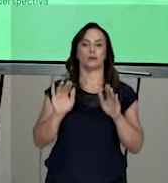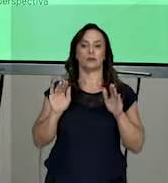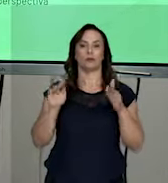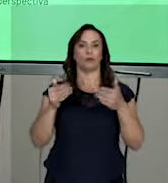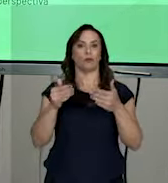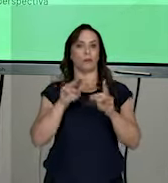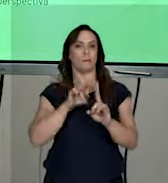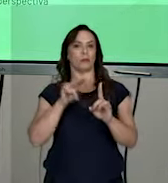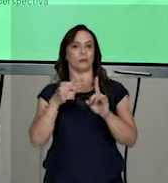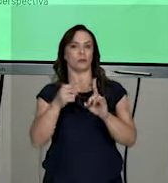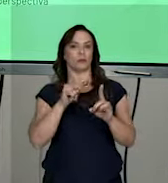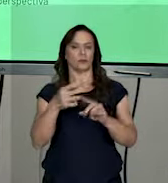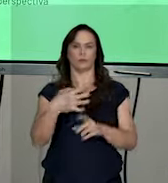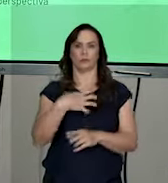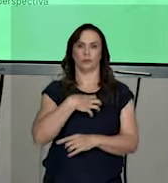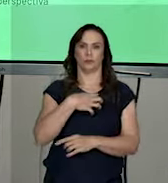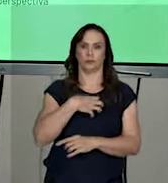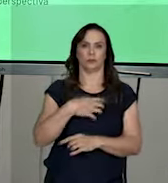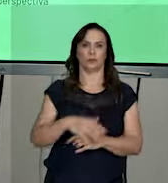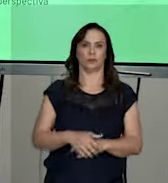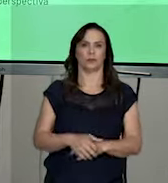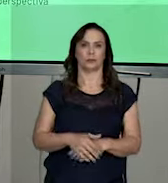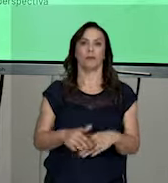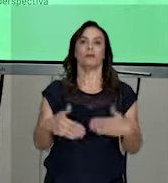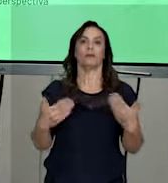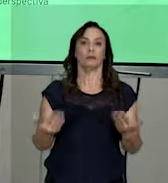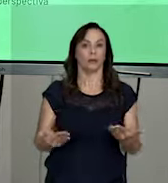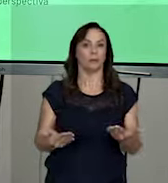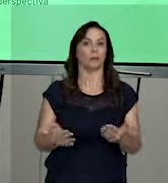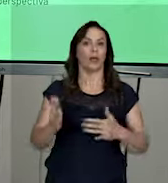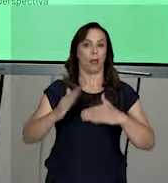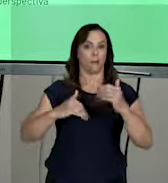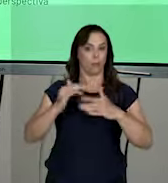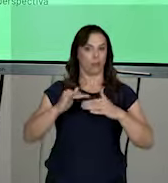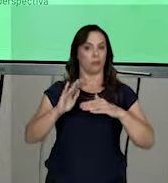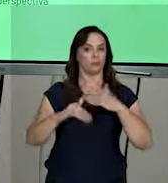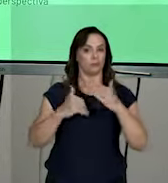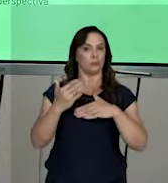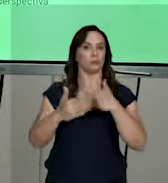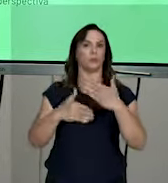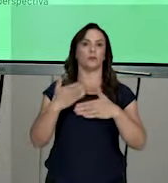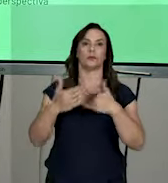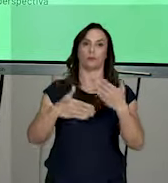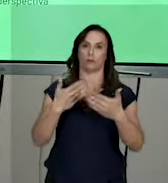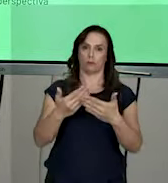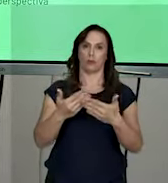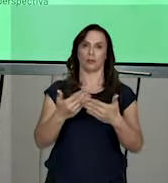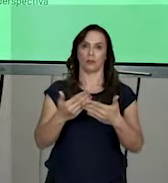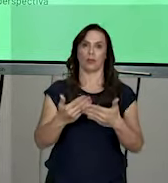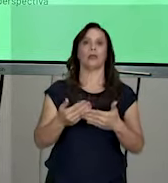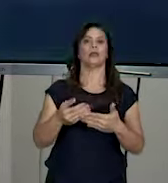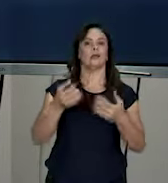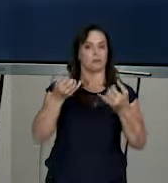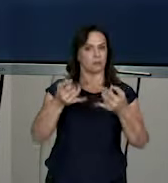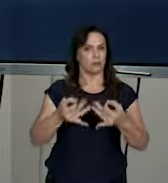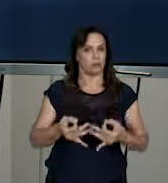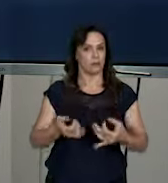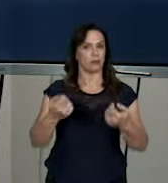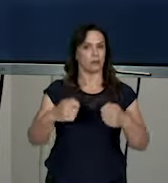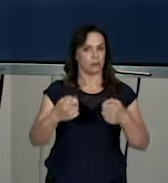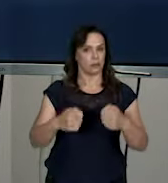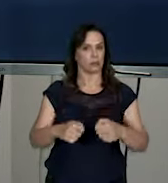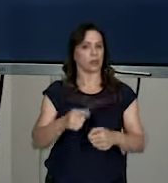Para desenvolver essas habilidades, que o código dela indica que é para ser trabalhada do primeiro ao terceiro ano do ensino